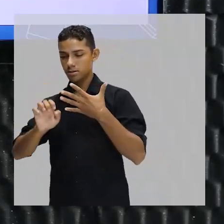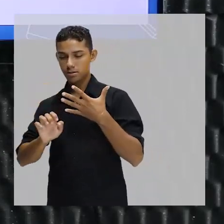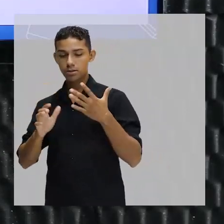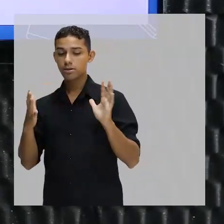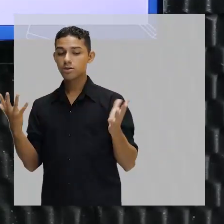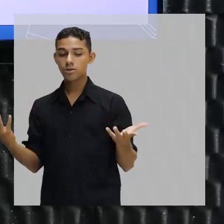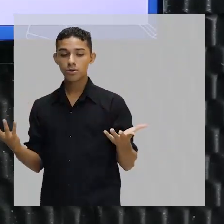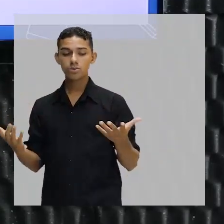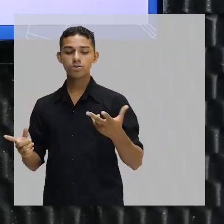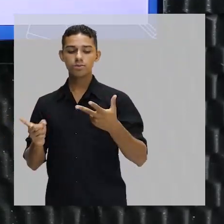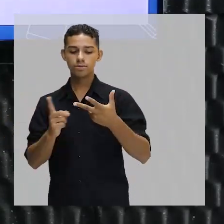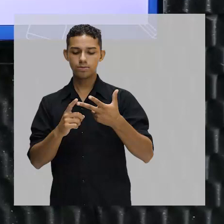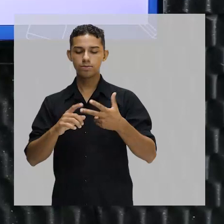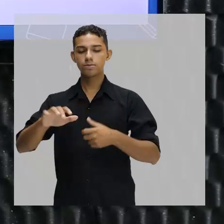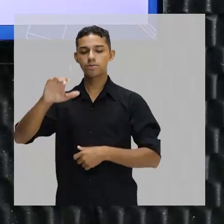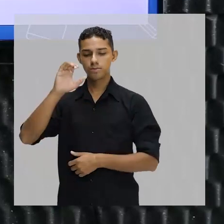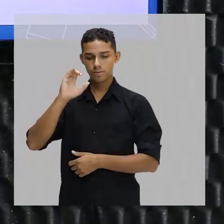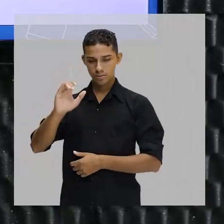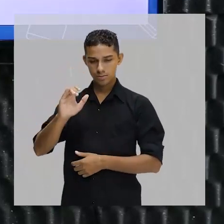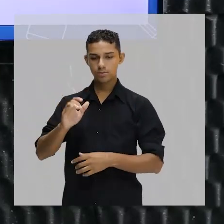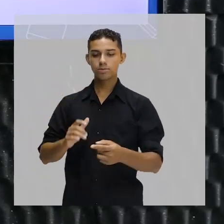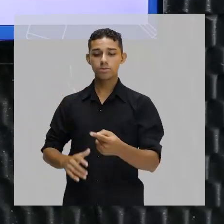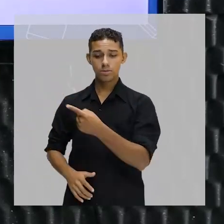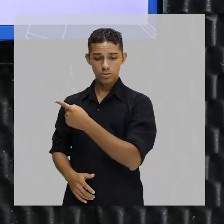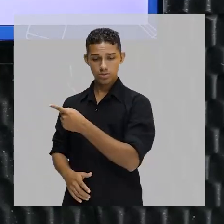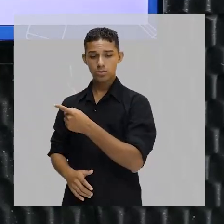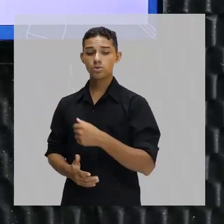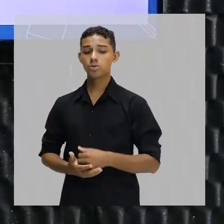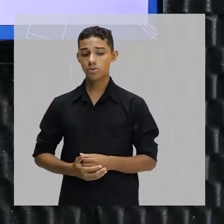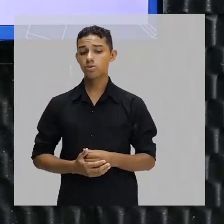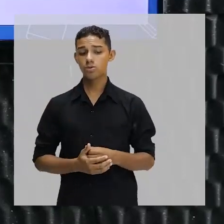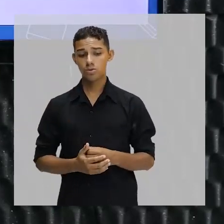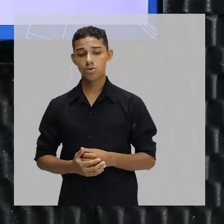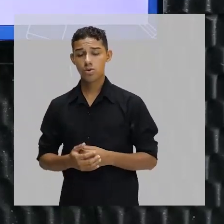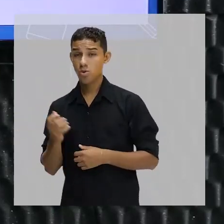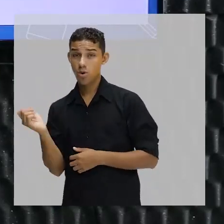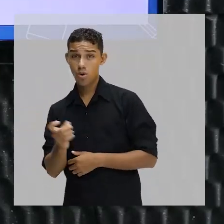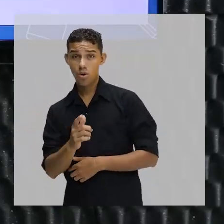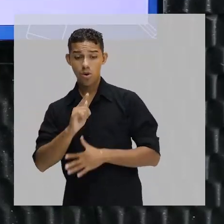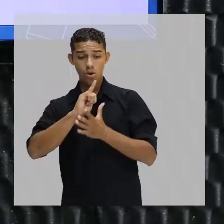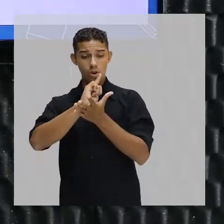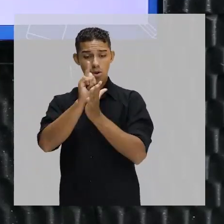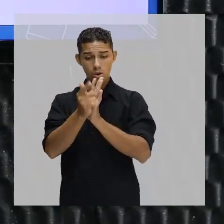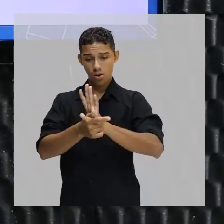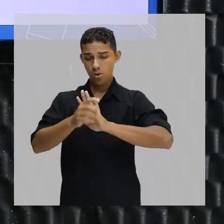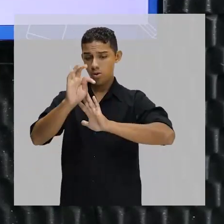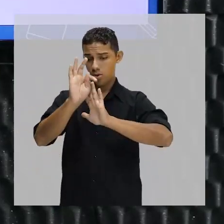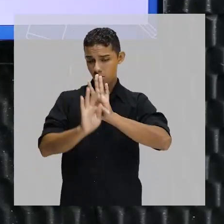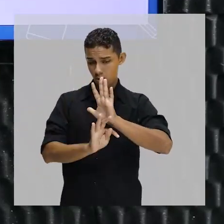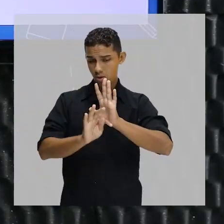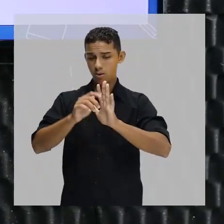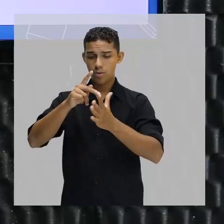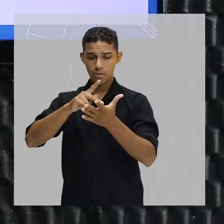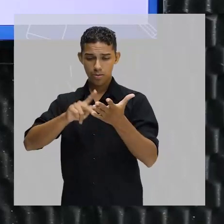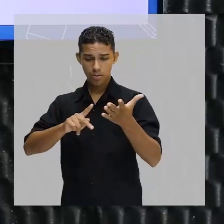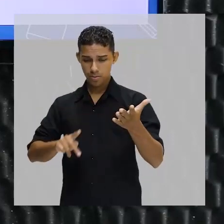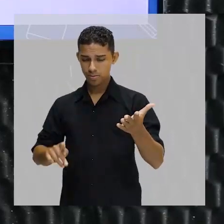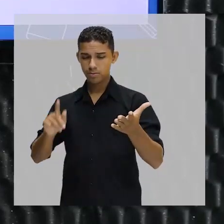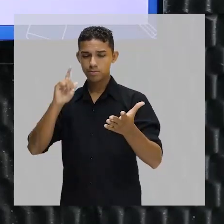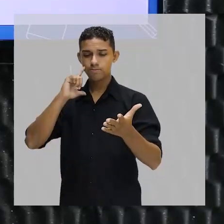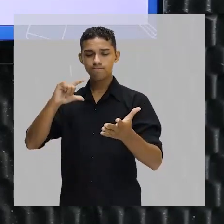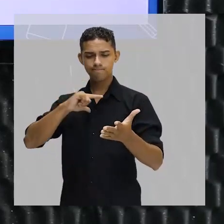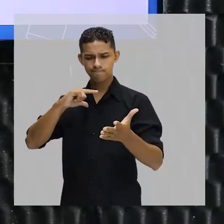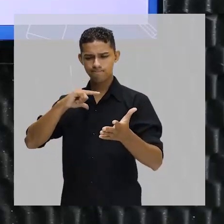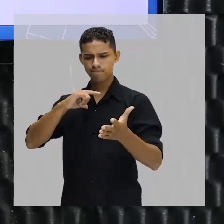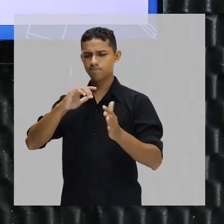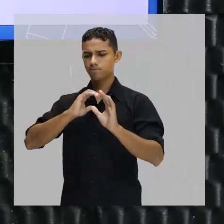ver? Então, o autor inova o gênero poético ao vincular o texto a um meio de comunicação por qual os